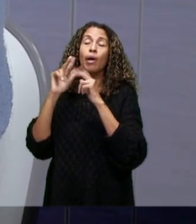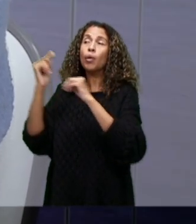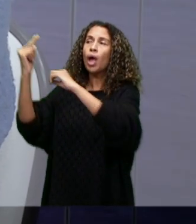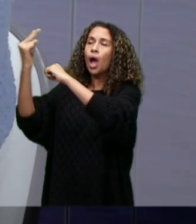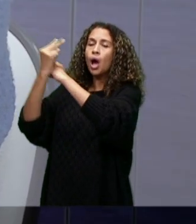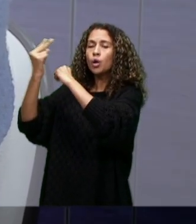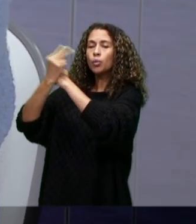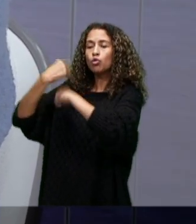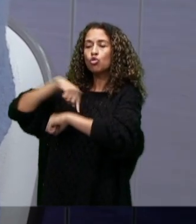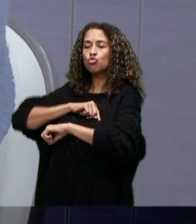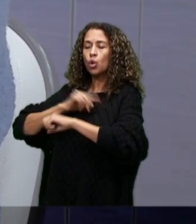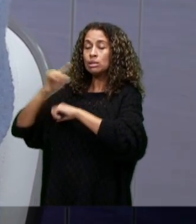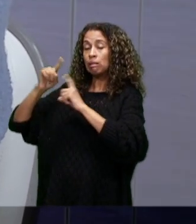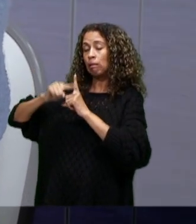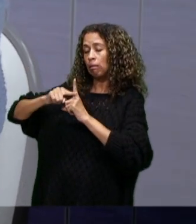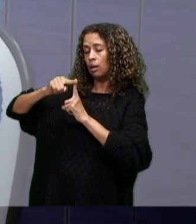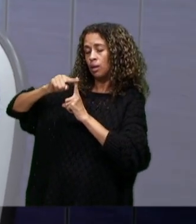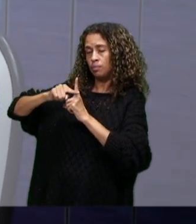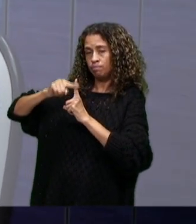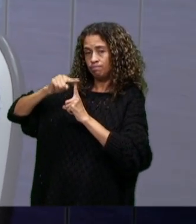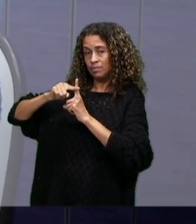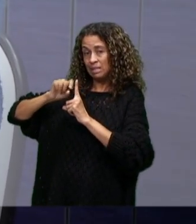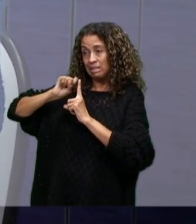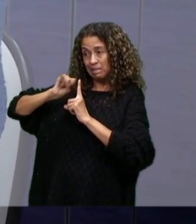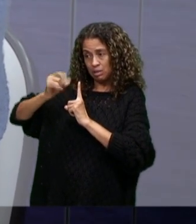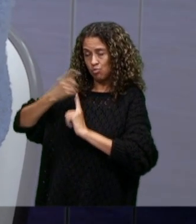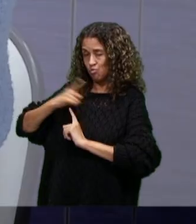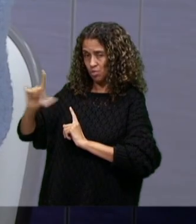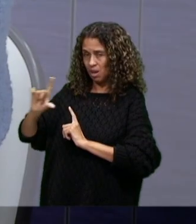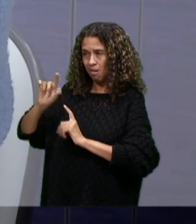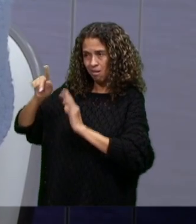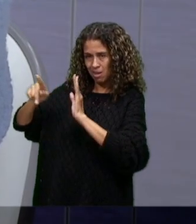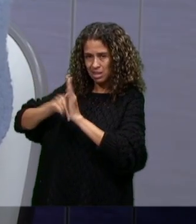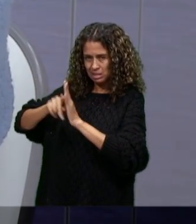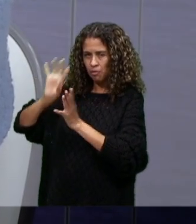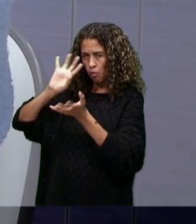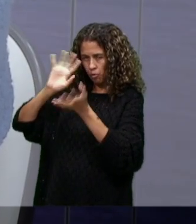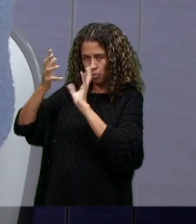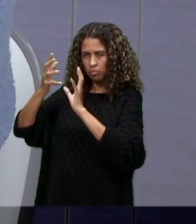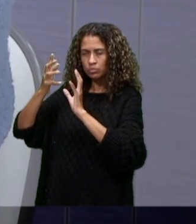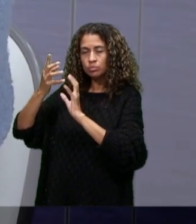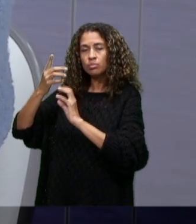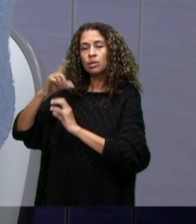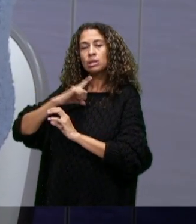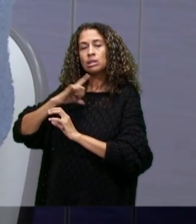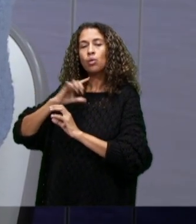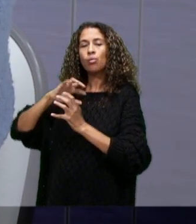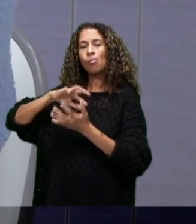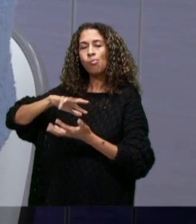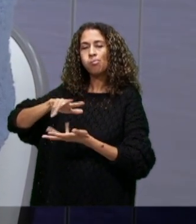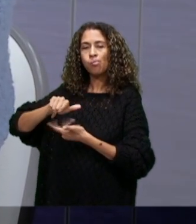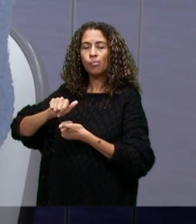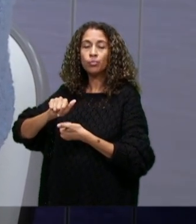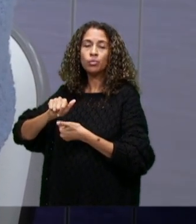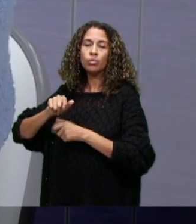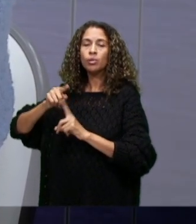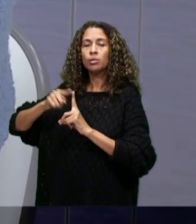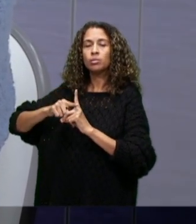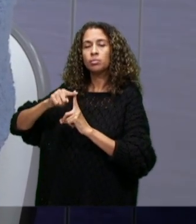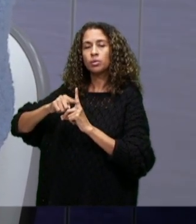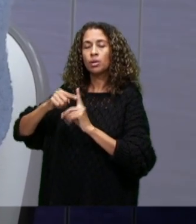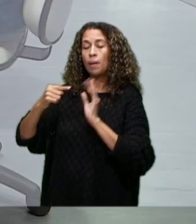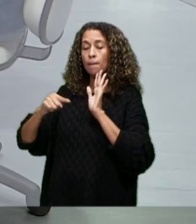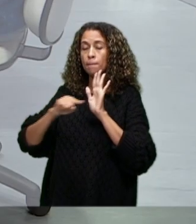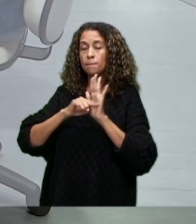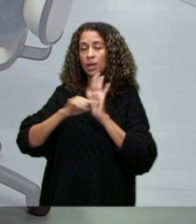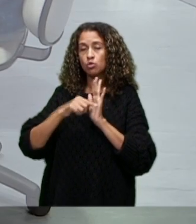mantém a temperatura do planeta. Então, se a gente não tivesse o efeito estufa, a gente teria um planeta com uma temperatura em média de menos 18